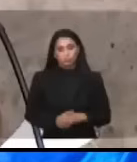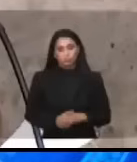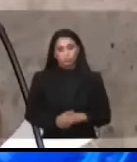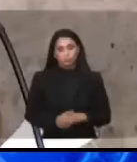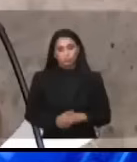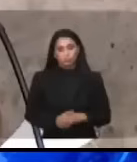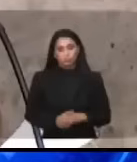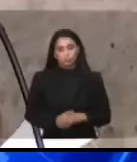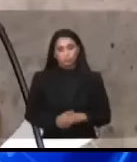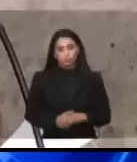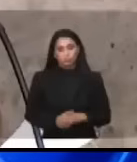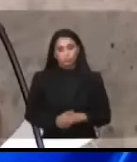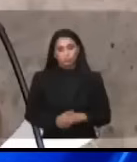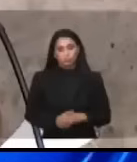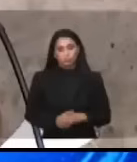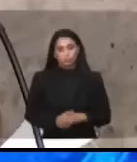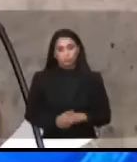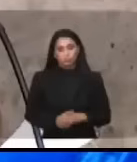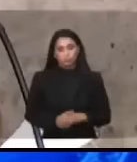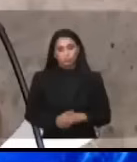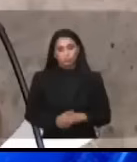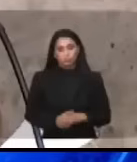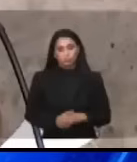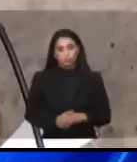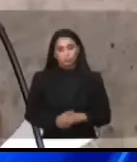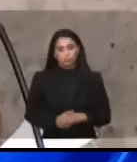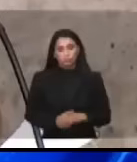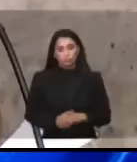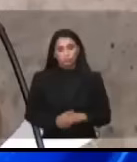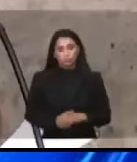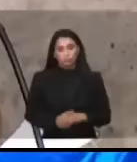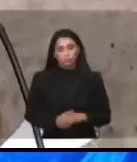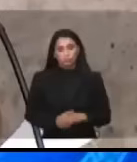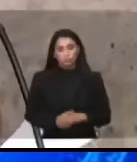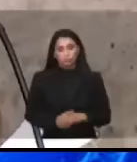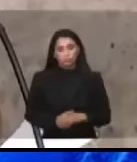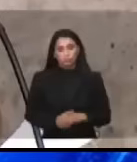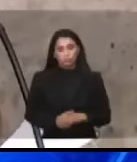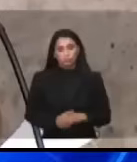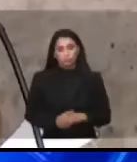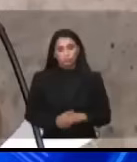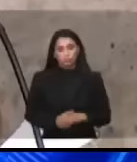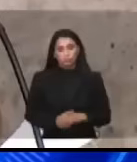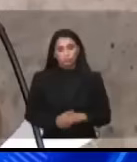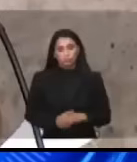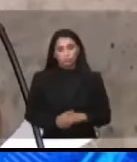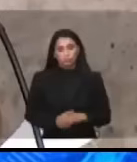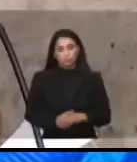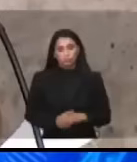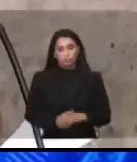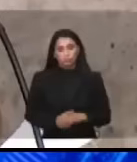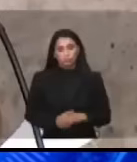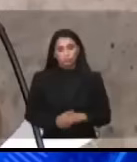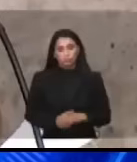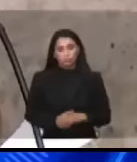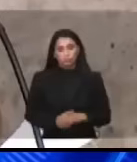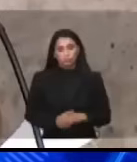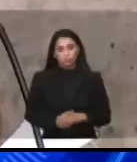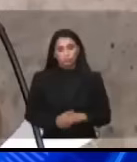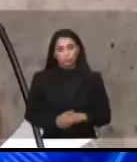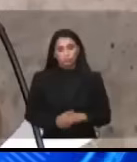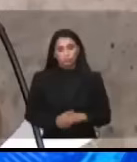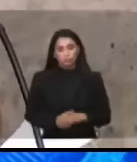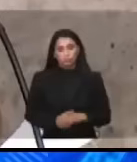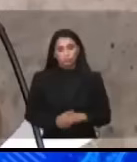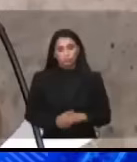Em julho de 2021 já era para você ter ganhado a revisão da vida toda. Mas o que aconteceu lá em 10